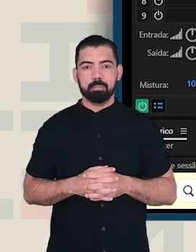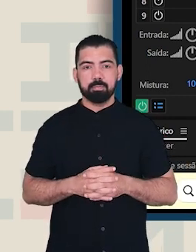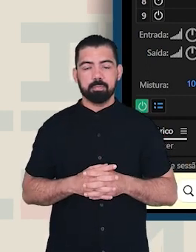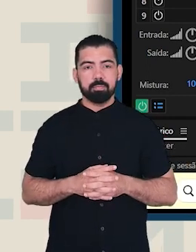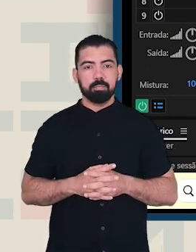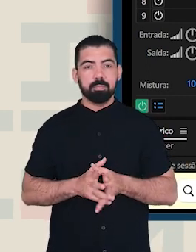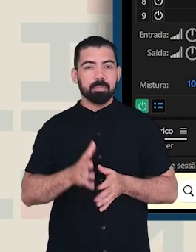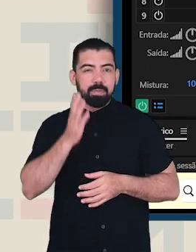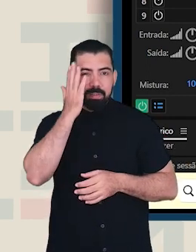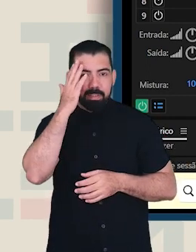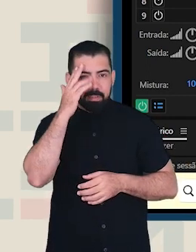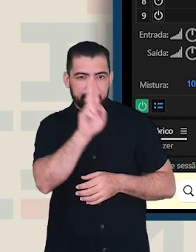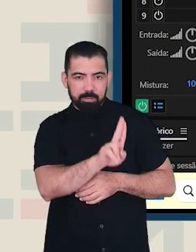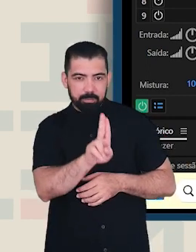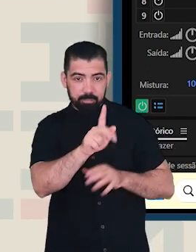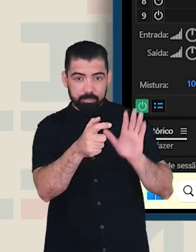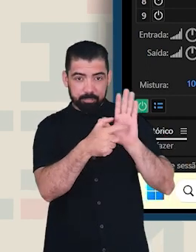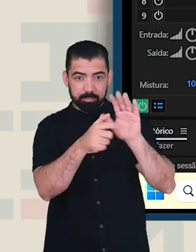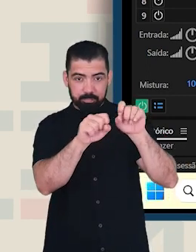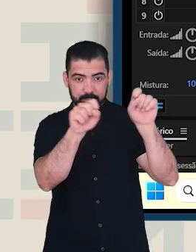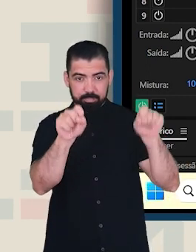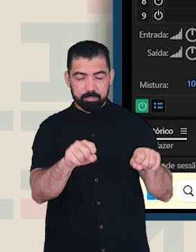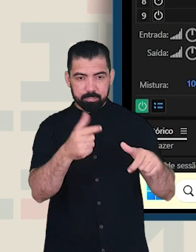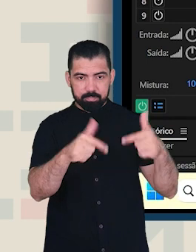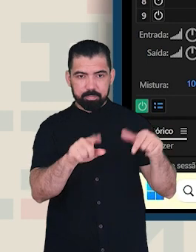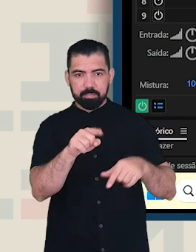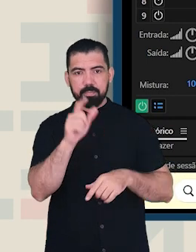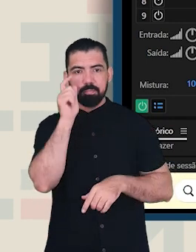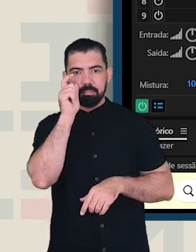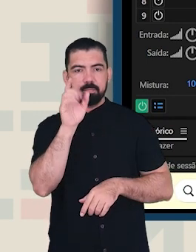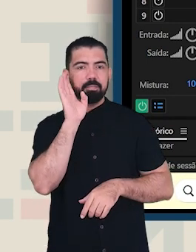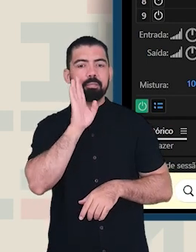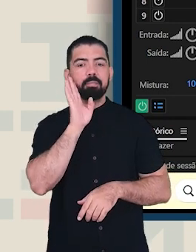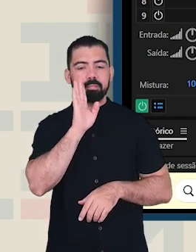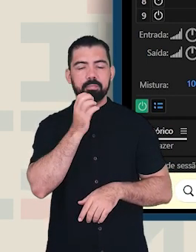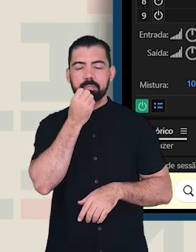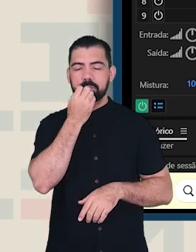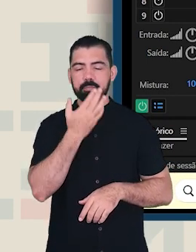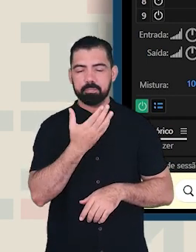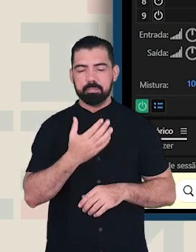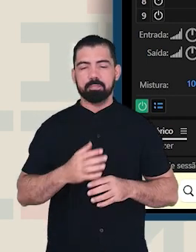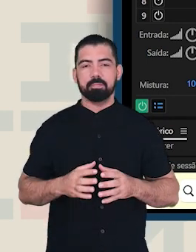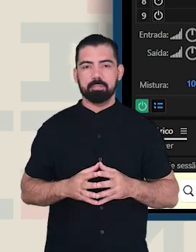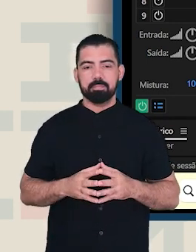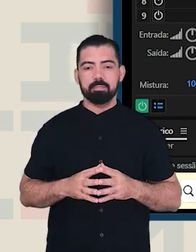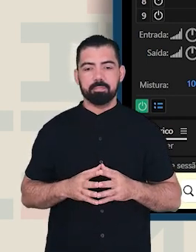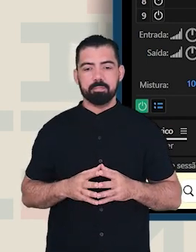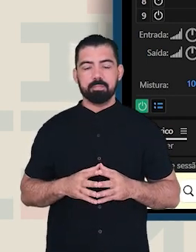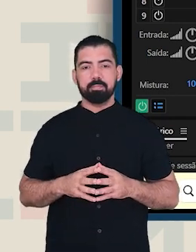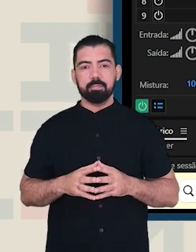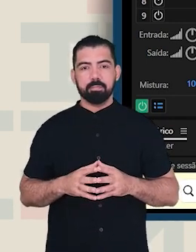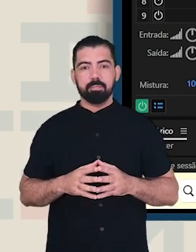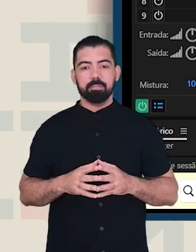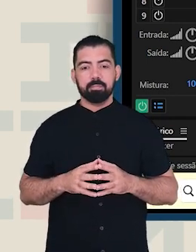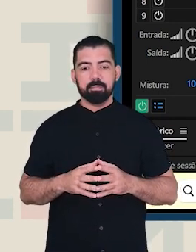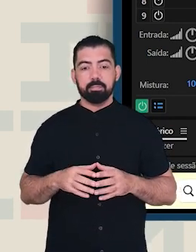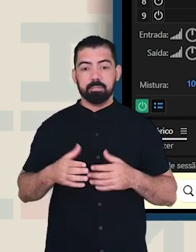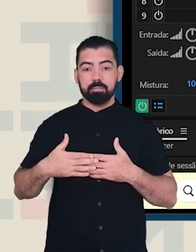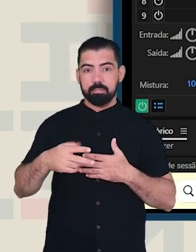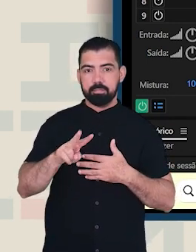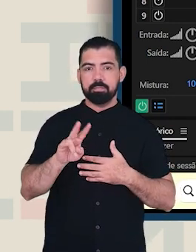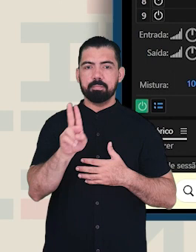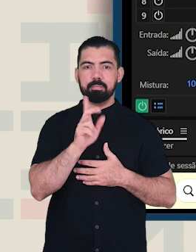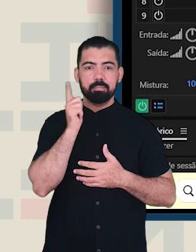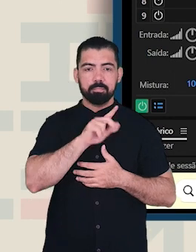Entender um pouco desse sistema de trabalho é interessante in algún momento va a ser